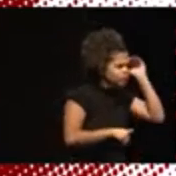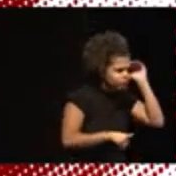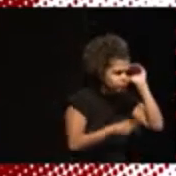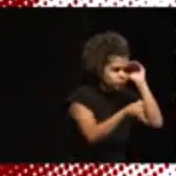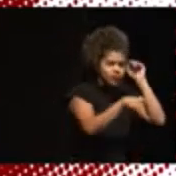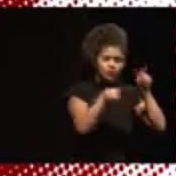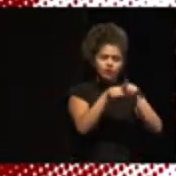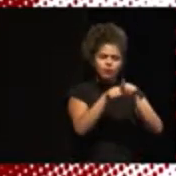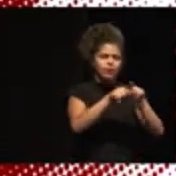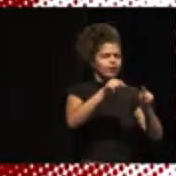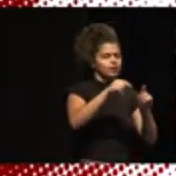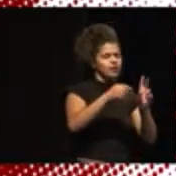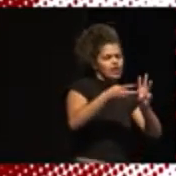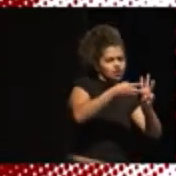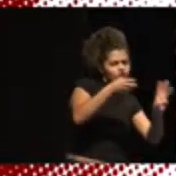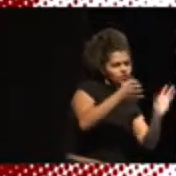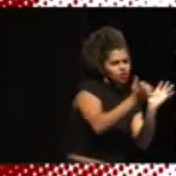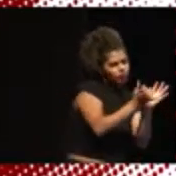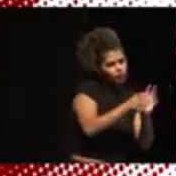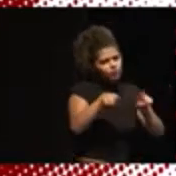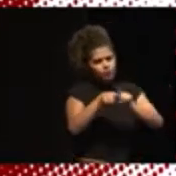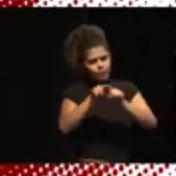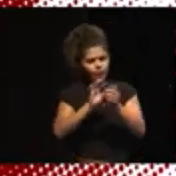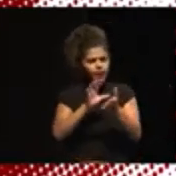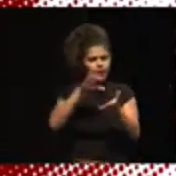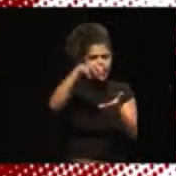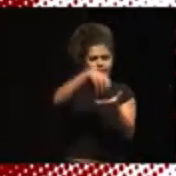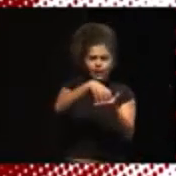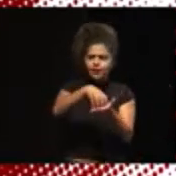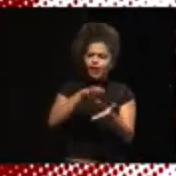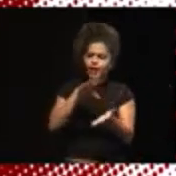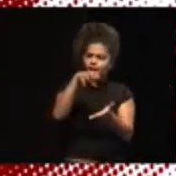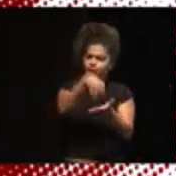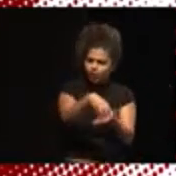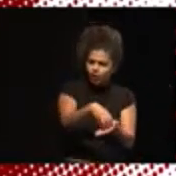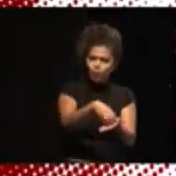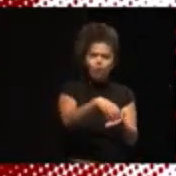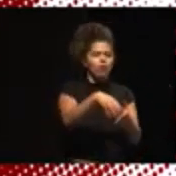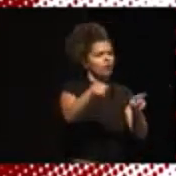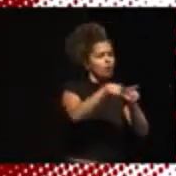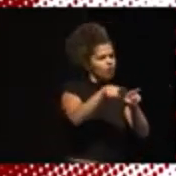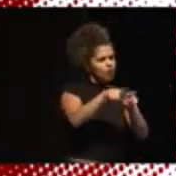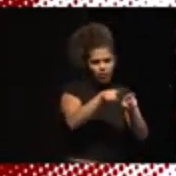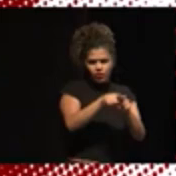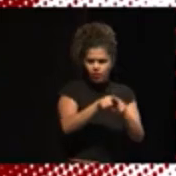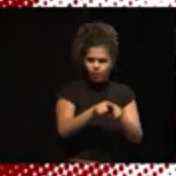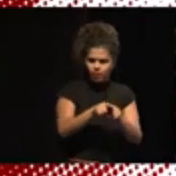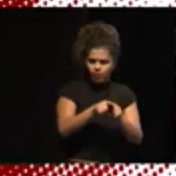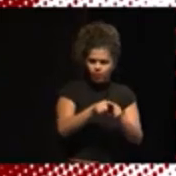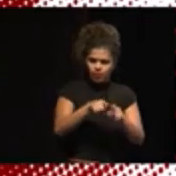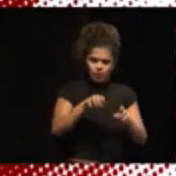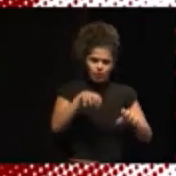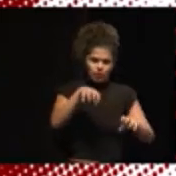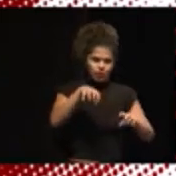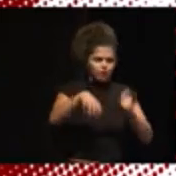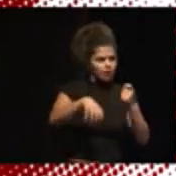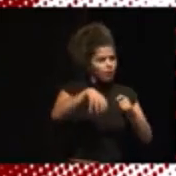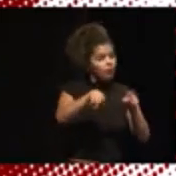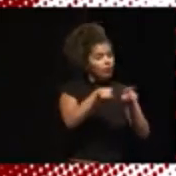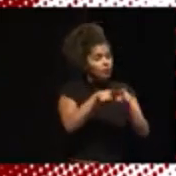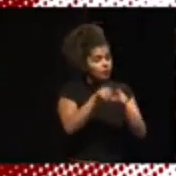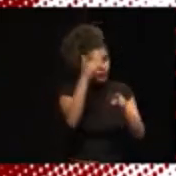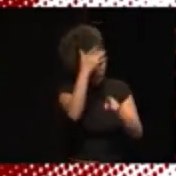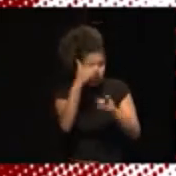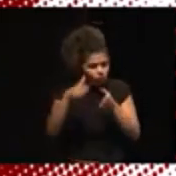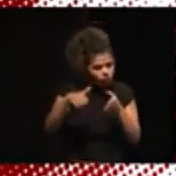quilombolas e ribeirinhos. Foi nosso esse objetivo em 2013 e até hoje, 11 anos, a gente permanece lutando,